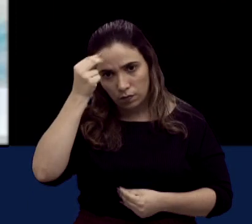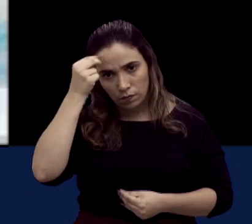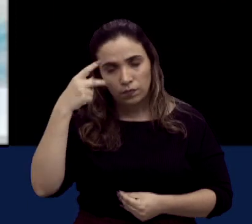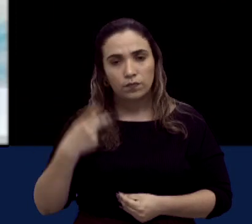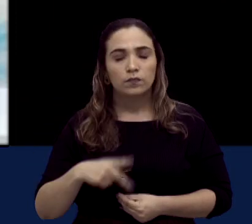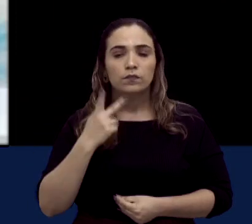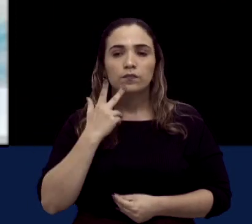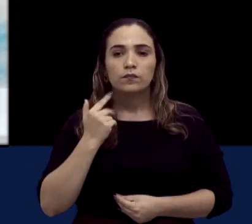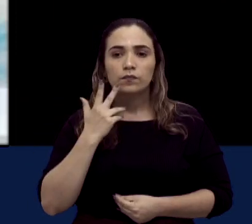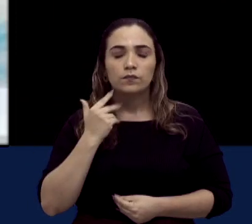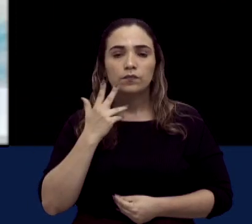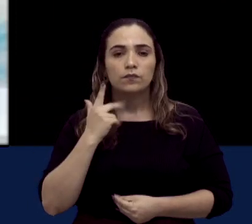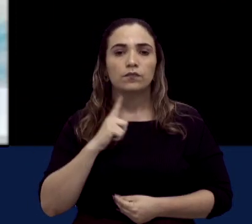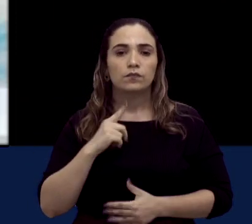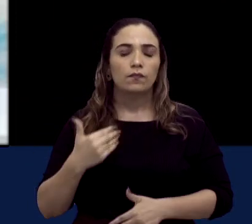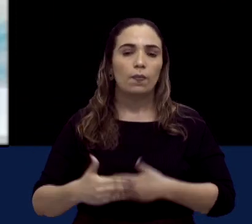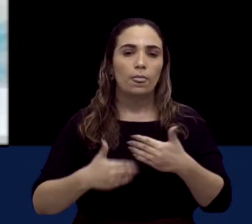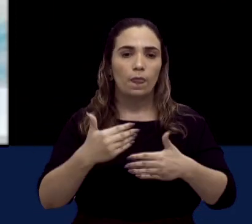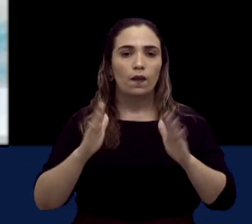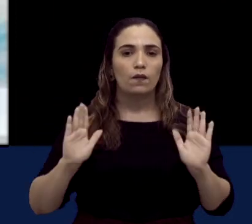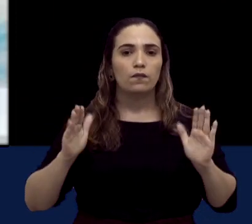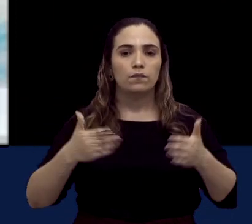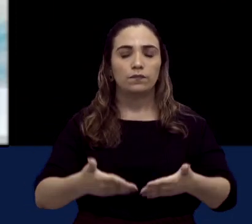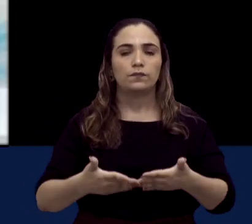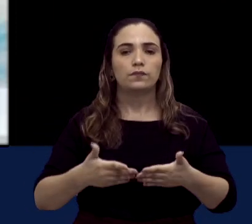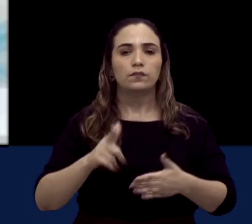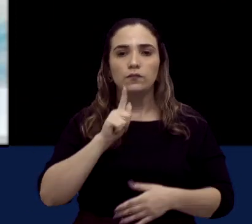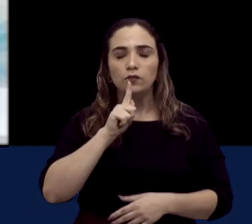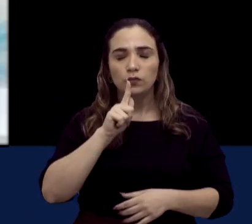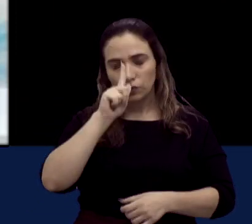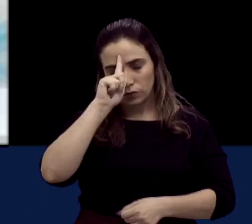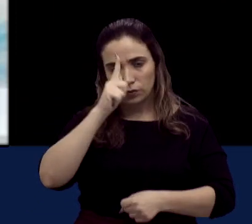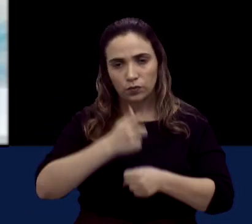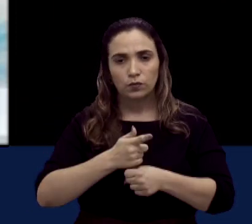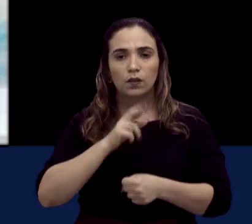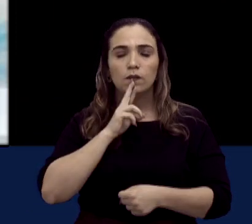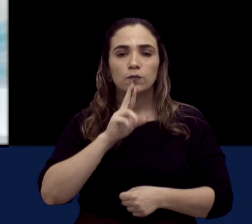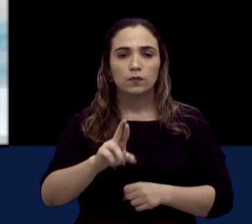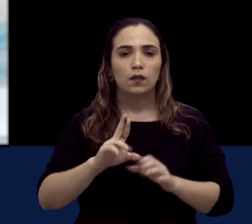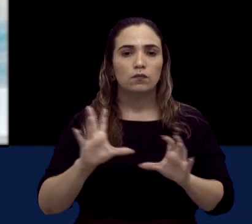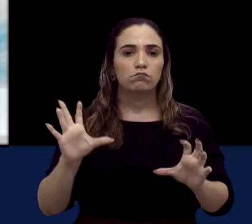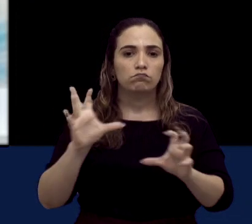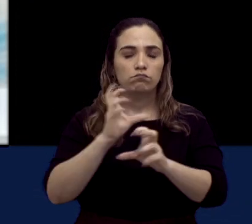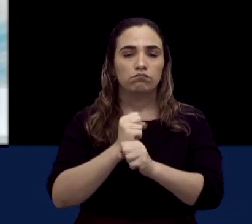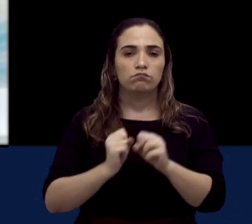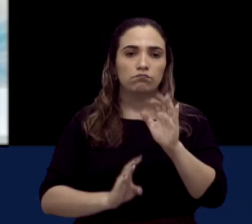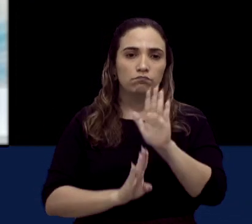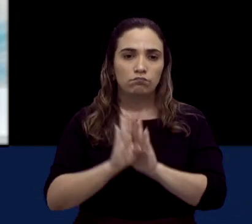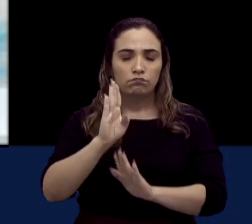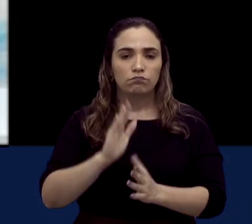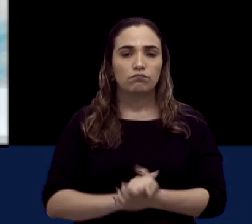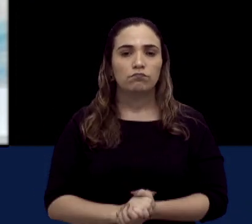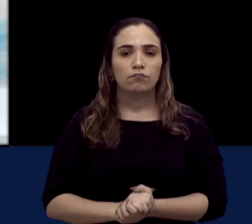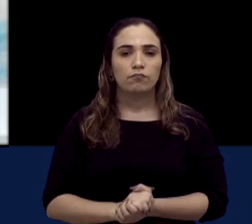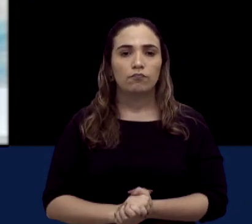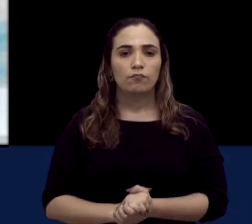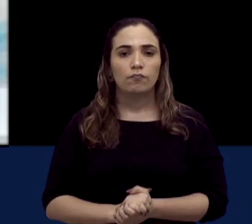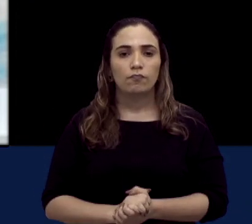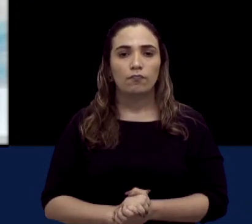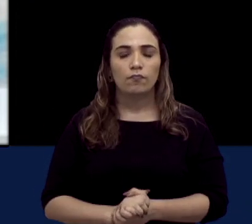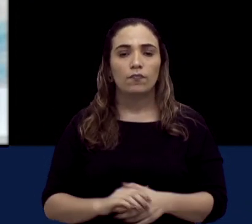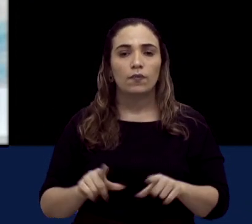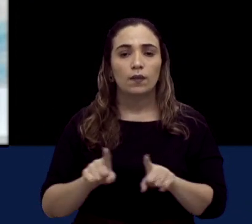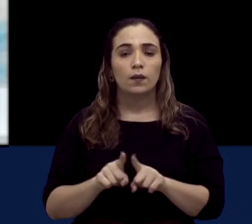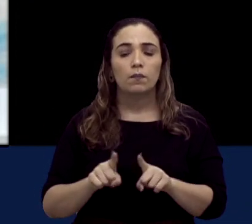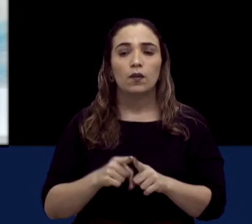de Fortaleza está desenvolvendo um modelo de governança com foco em gestão por resultado. E a